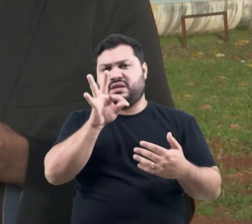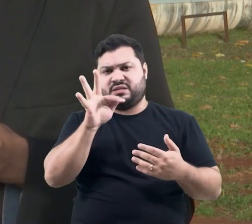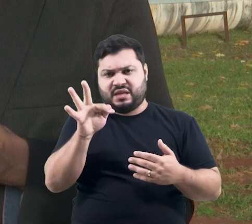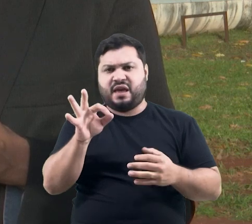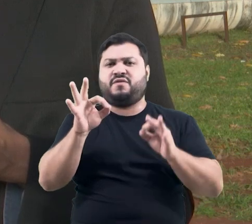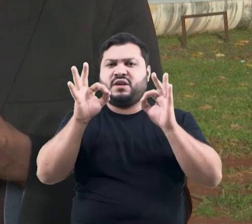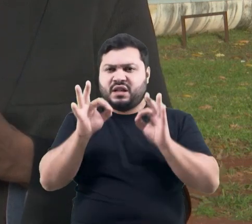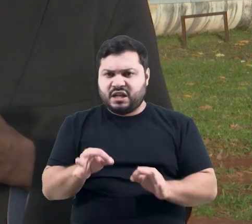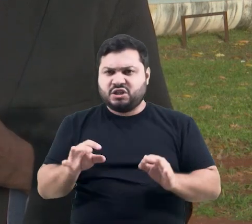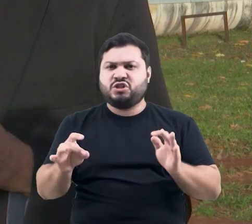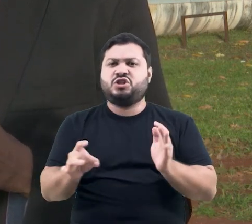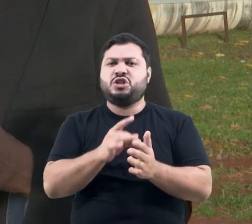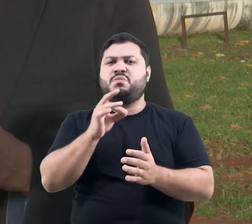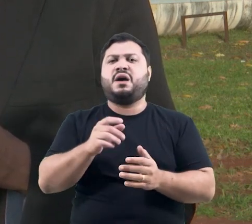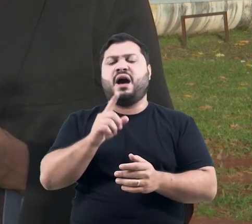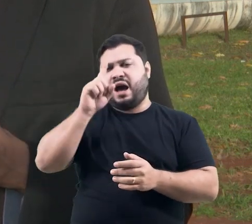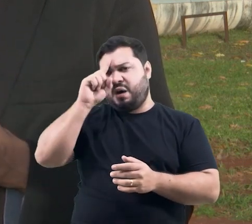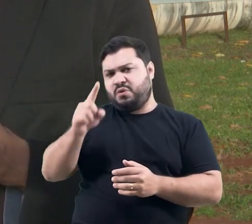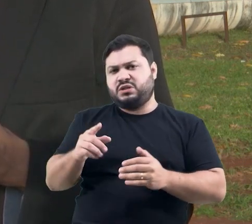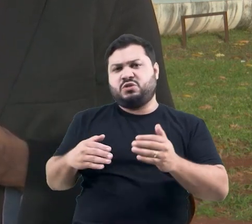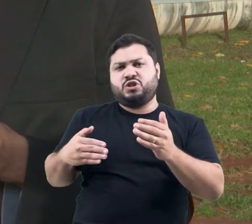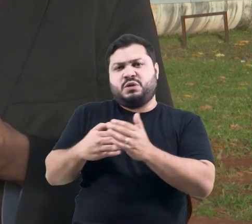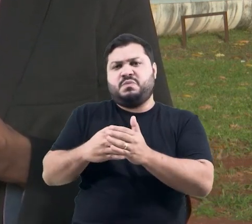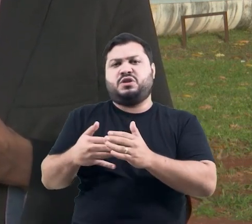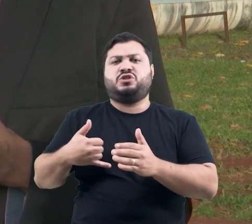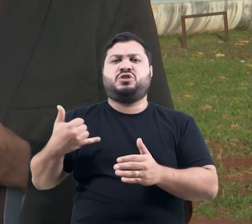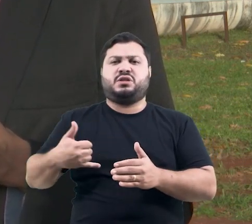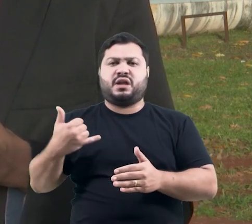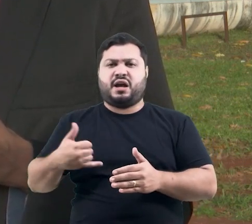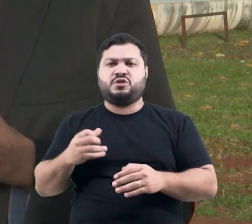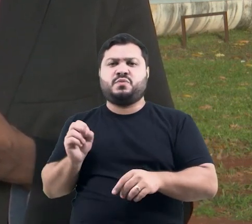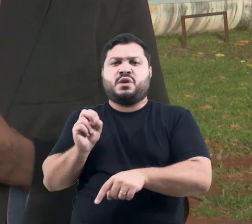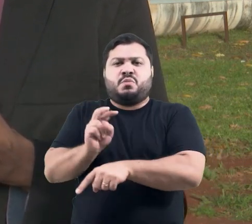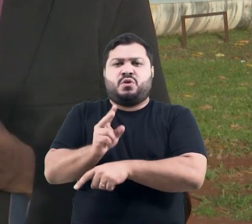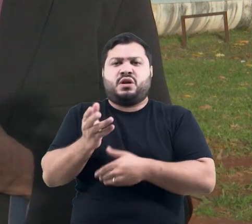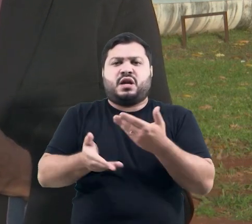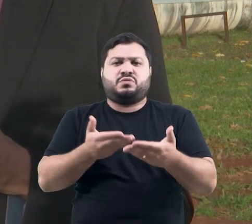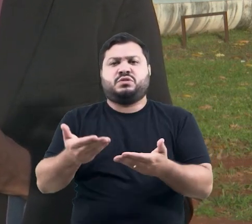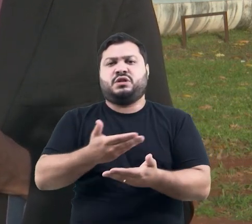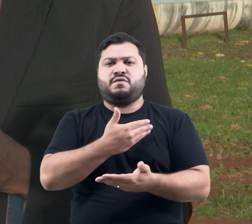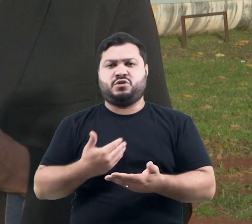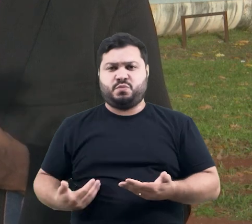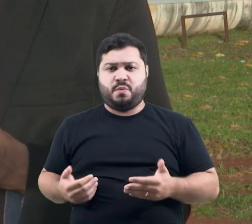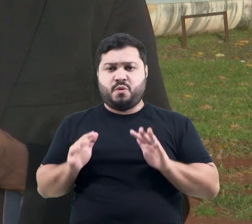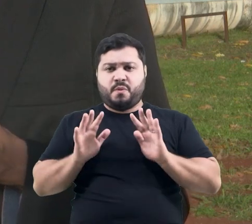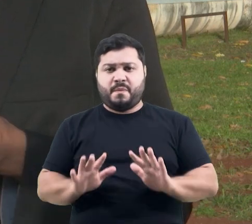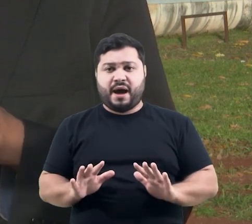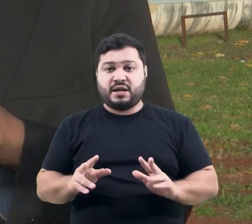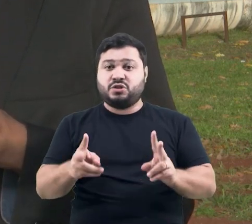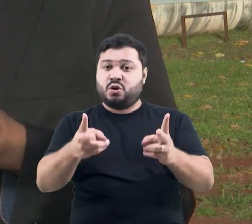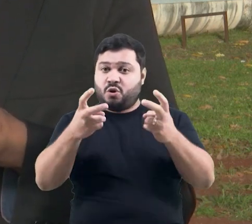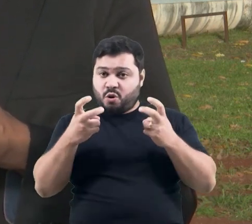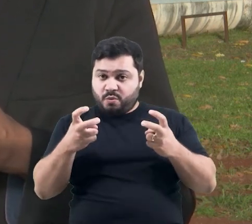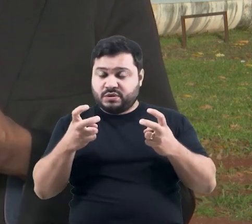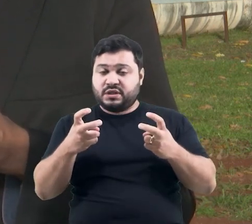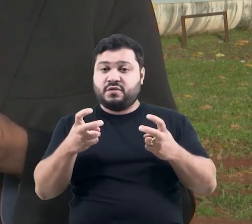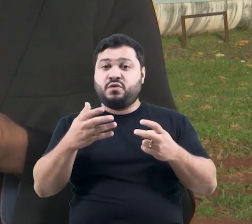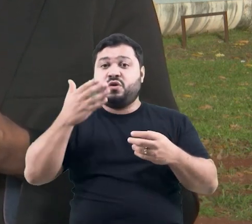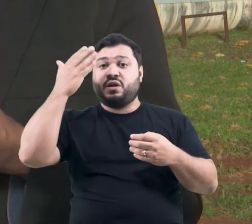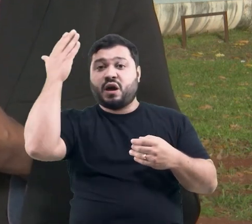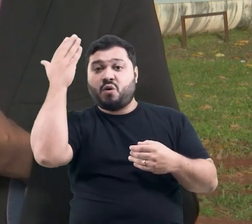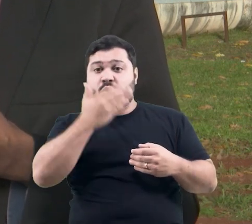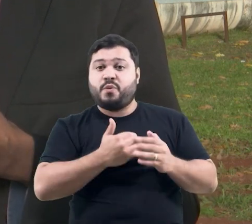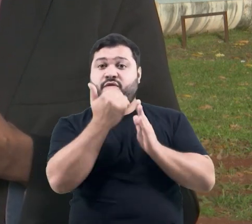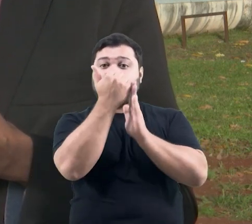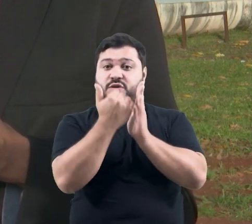do STF legitima a imposição de limite de idade para o ingresso no serviço público. Porém, observou